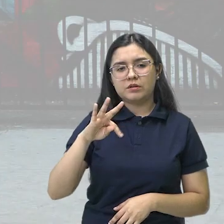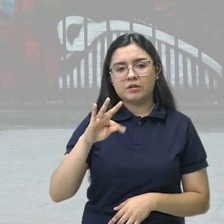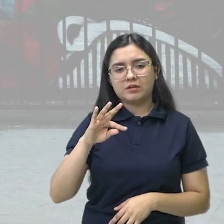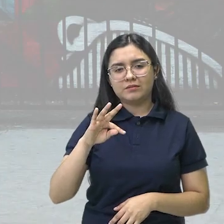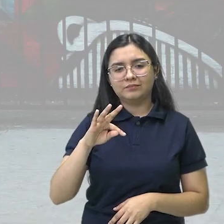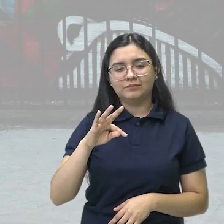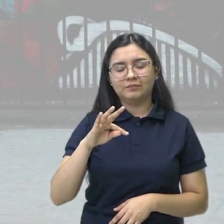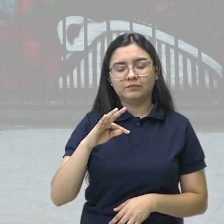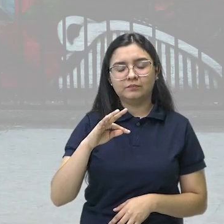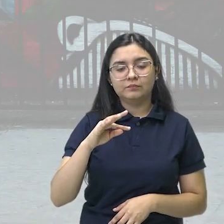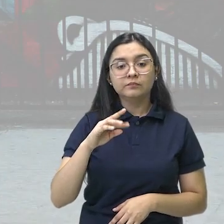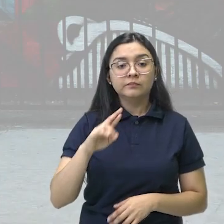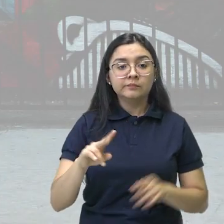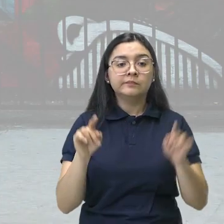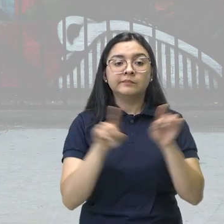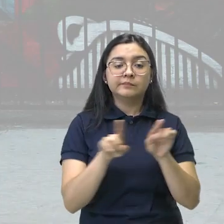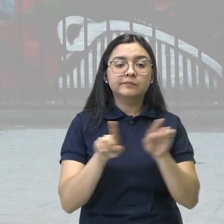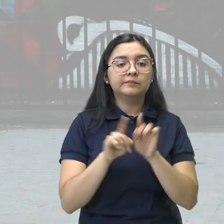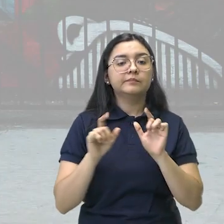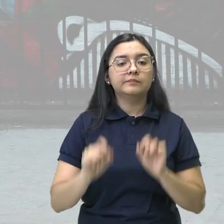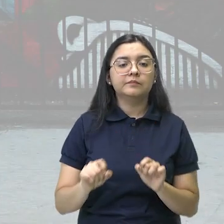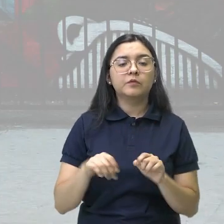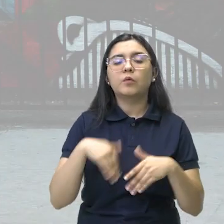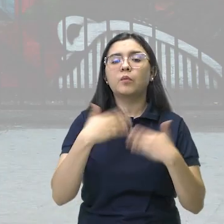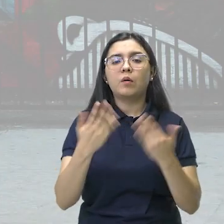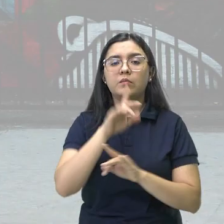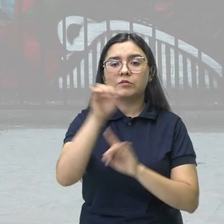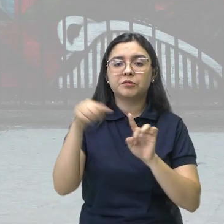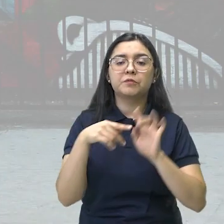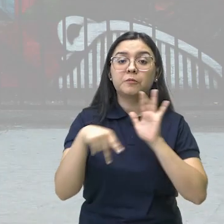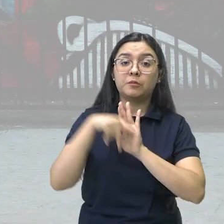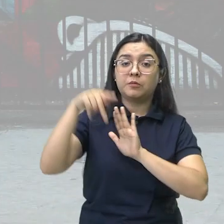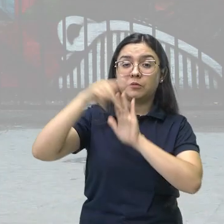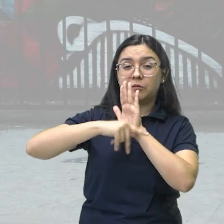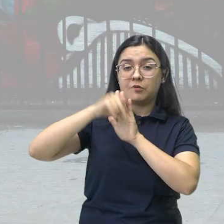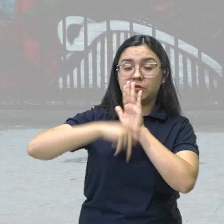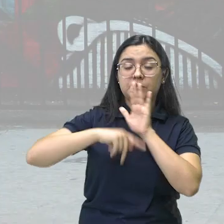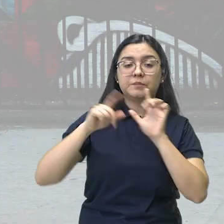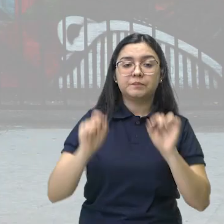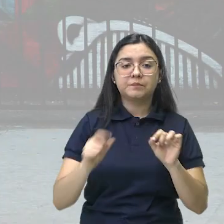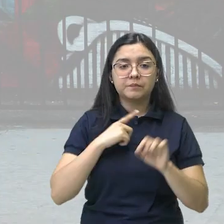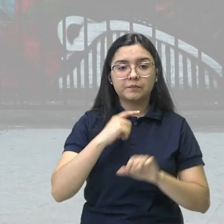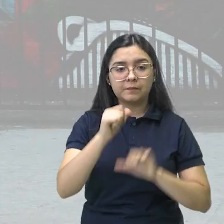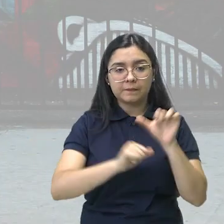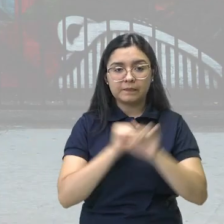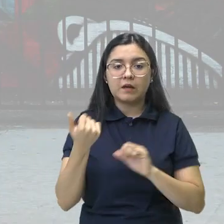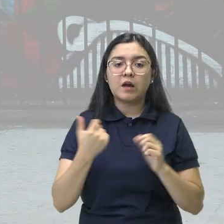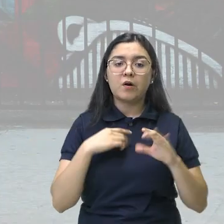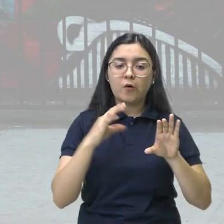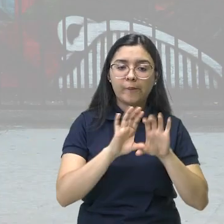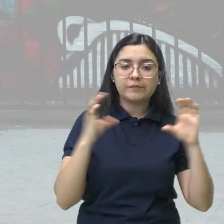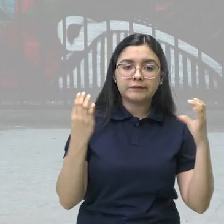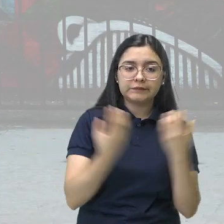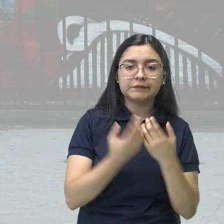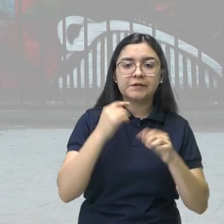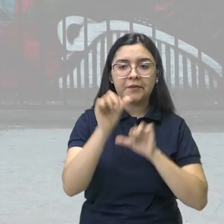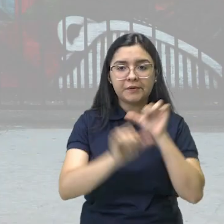Cristo Redentor e a Baía de Guanabara. Qual foi o objetivo do projeto? Revitalizar a